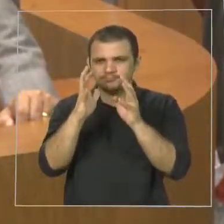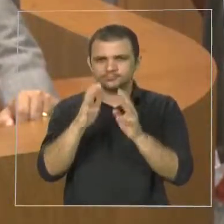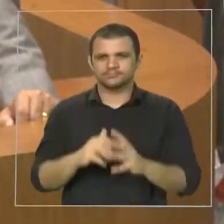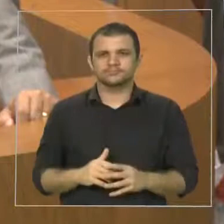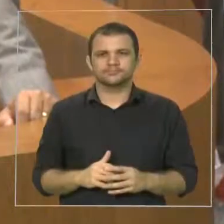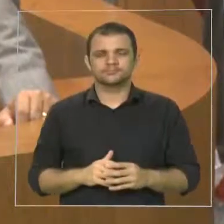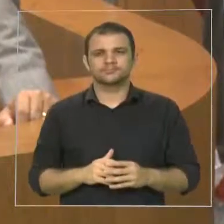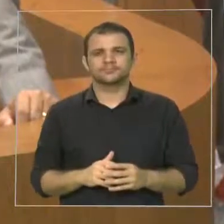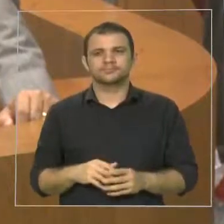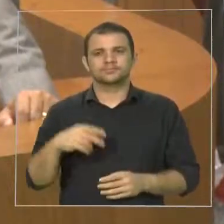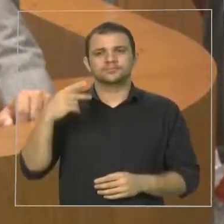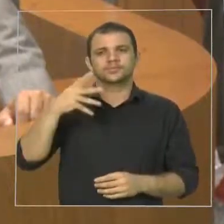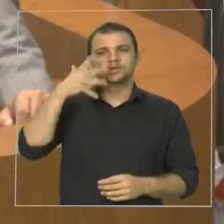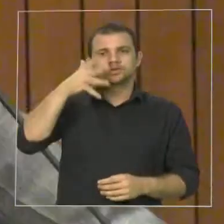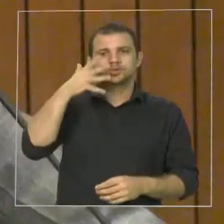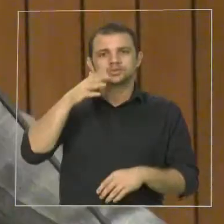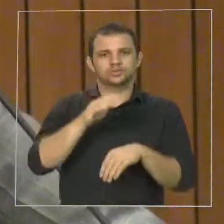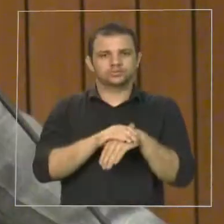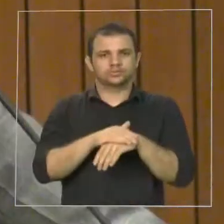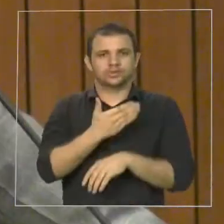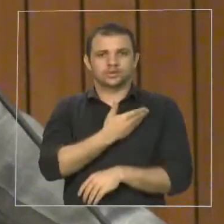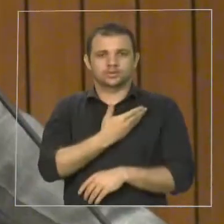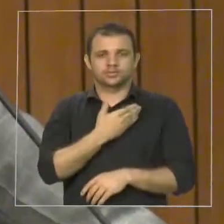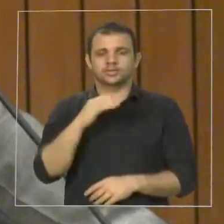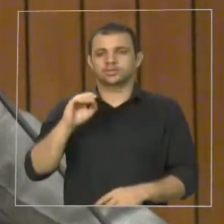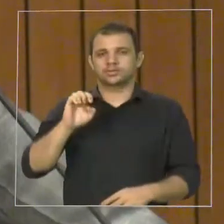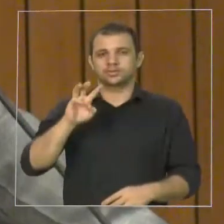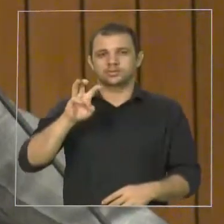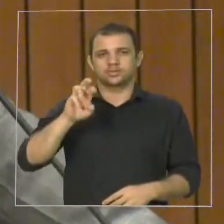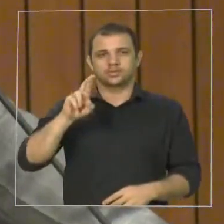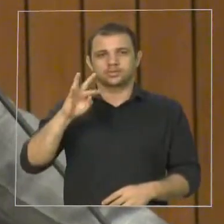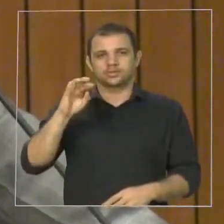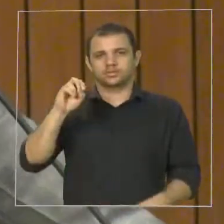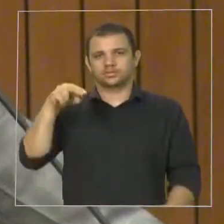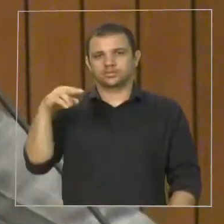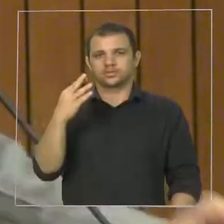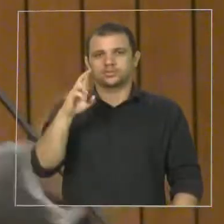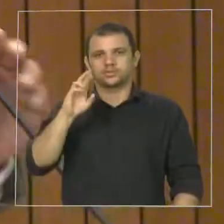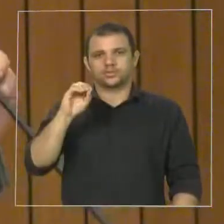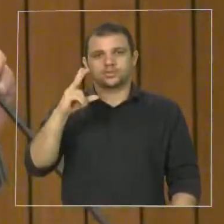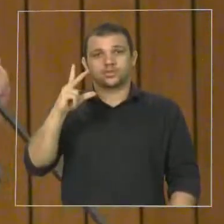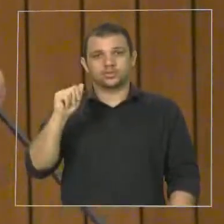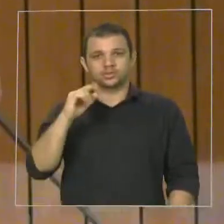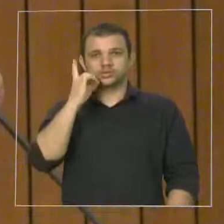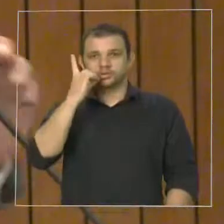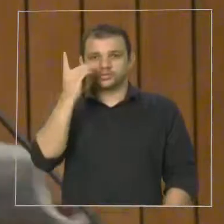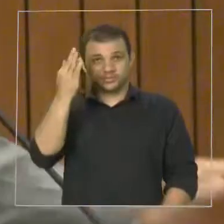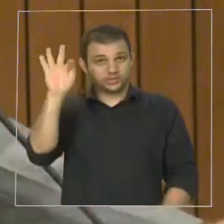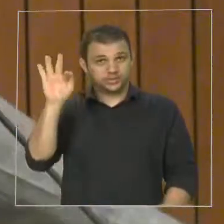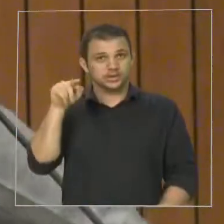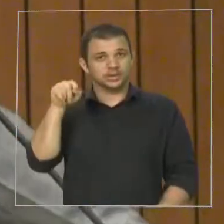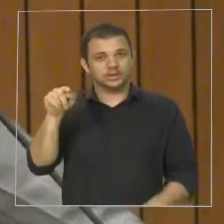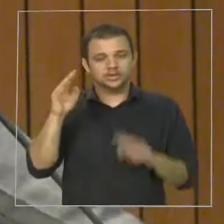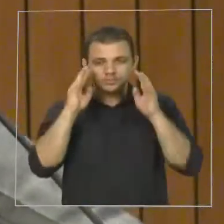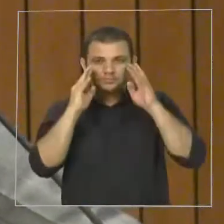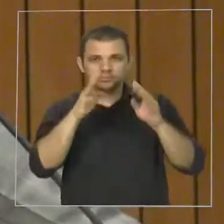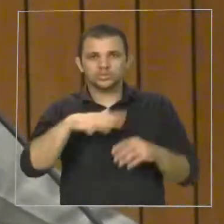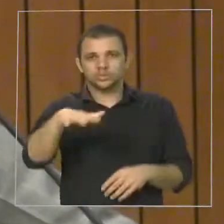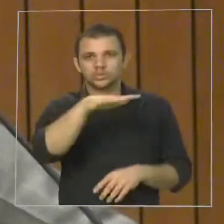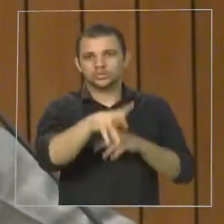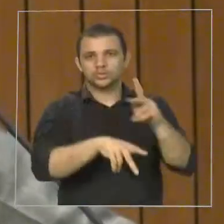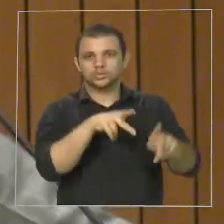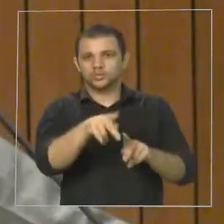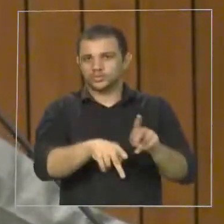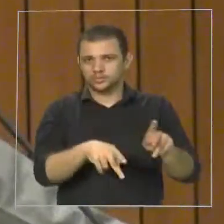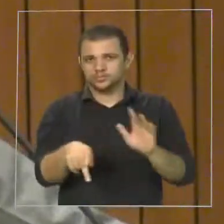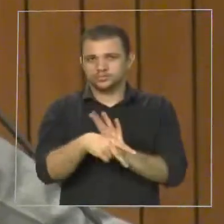o discurso do nosso amigo Everton, que se dirigiu à população de São Benedito no sentido